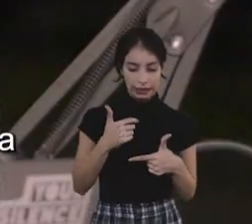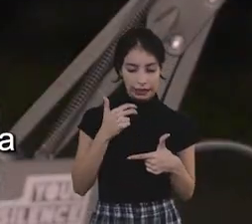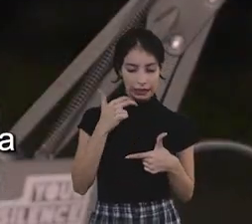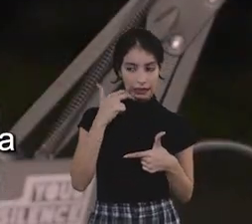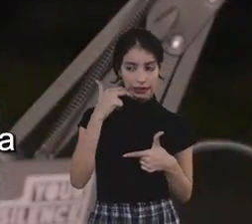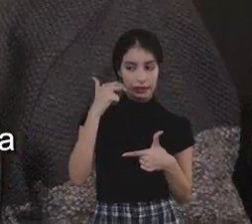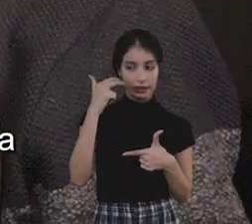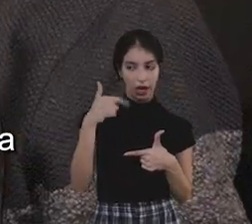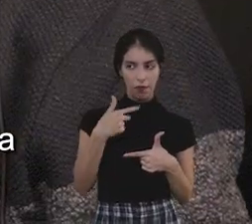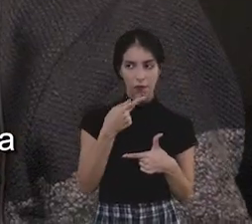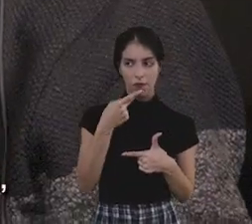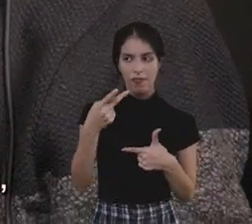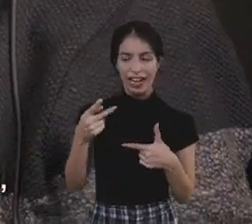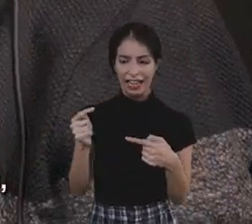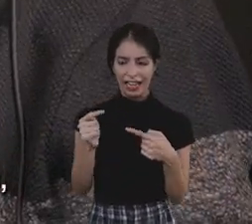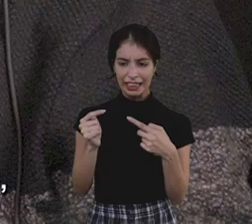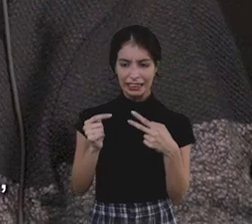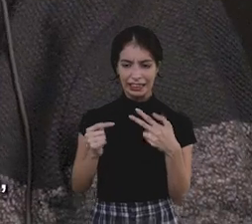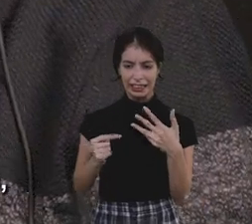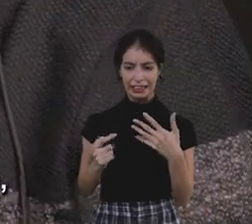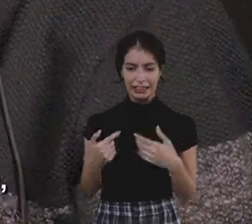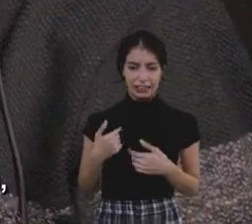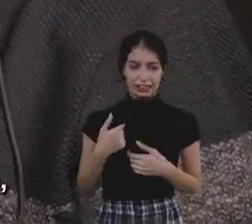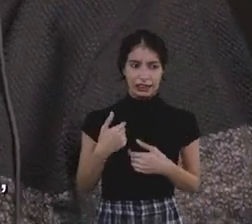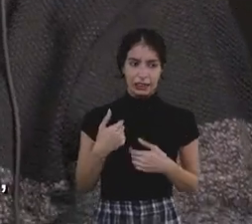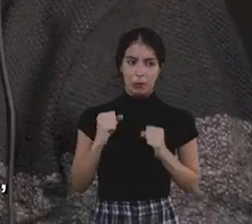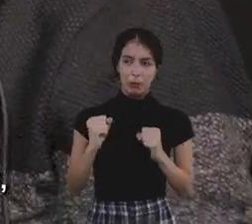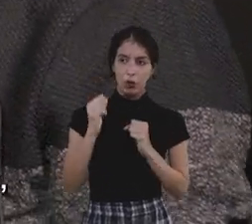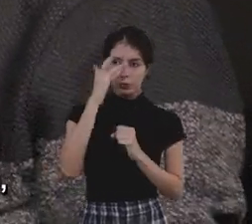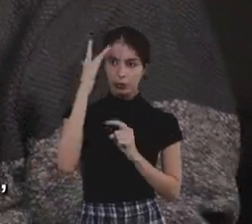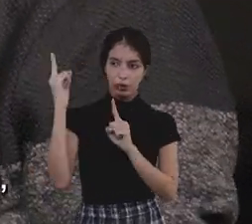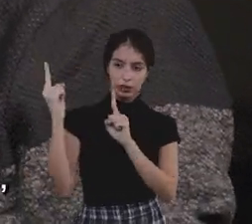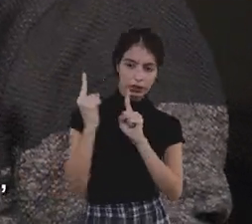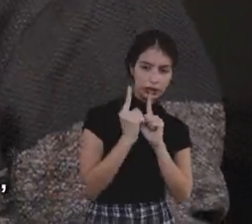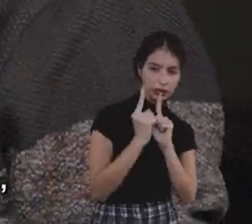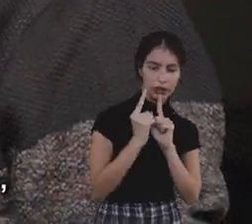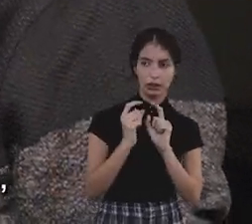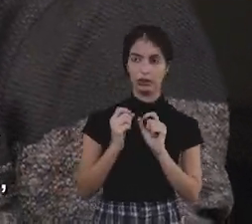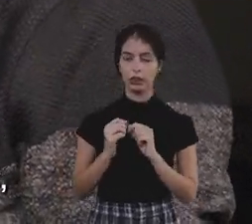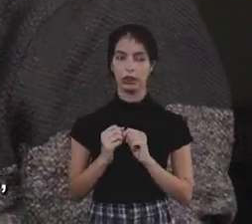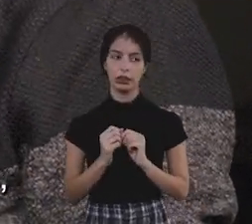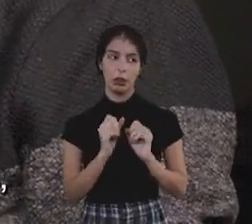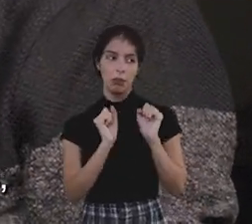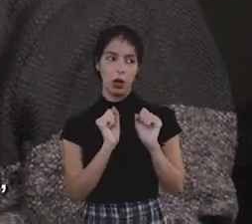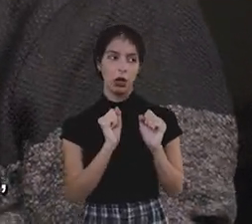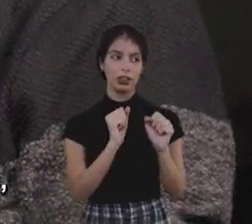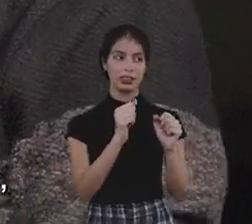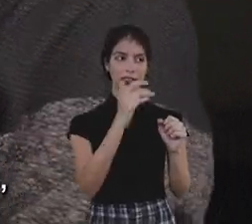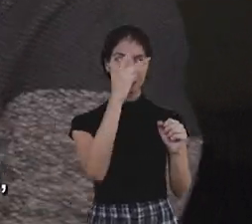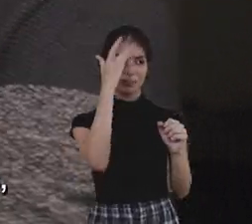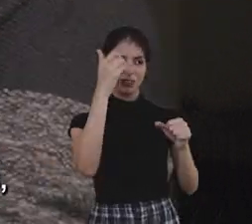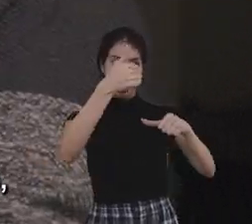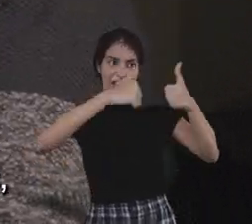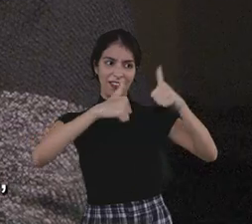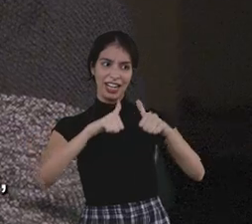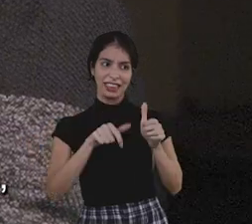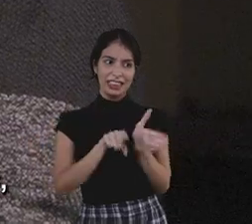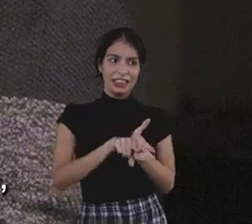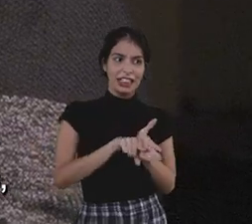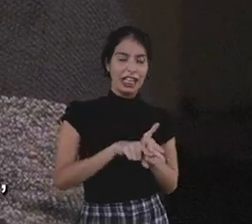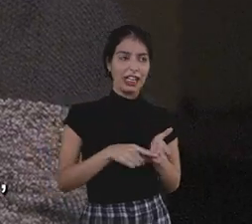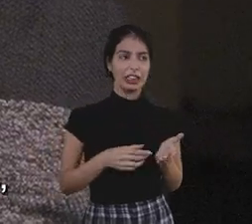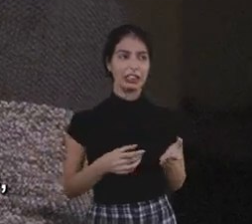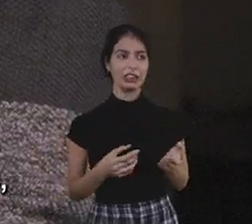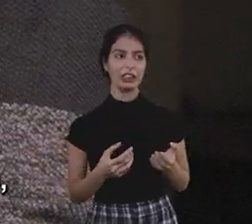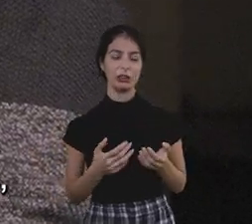medo inclusive de falar do que fala de ser perseguida né de ser desqualificada nos